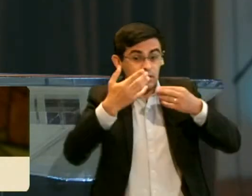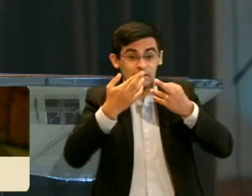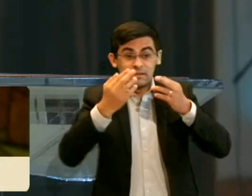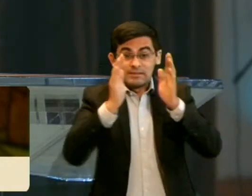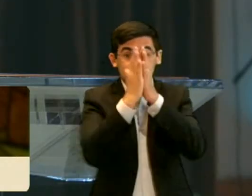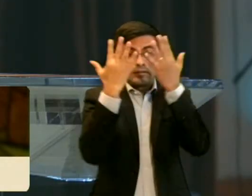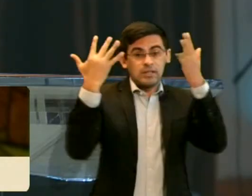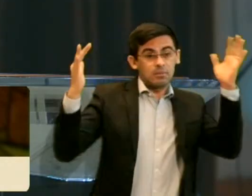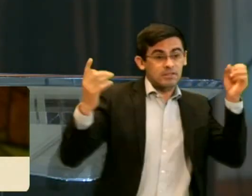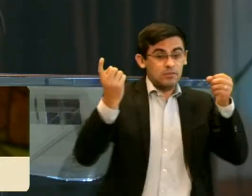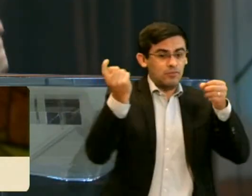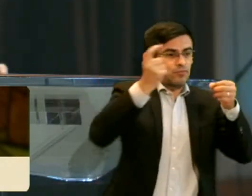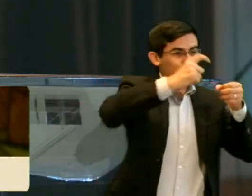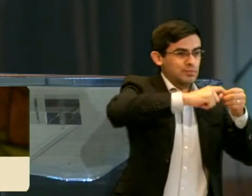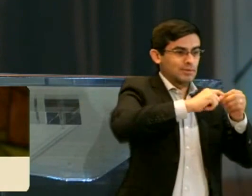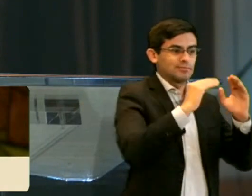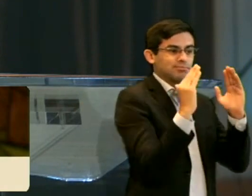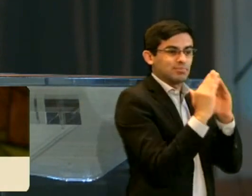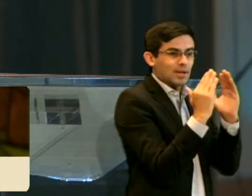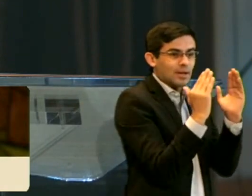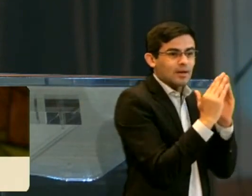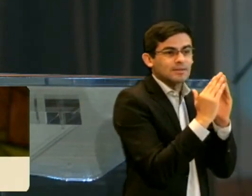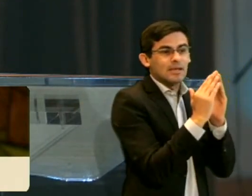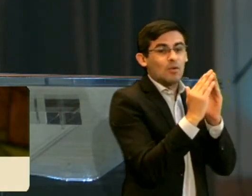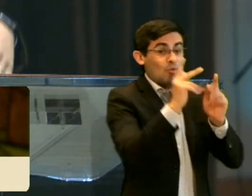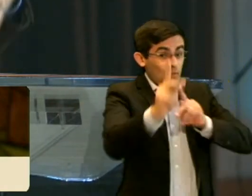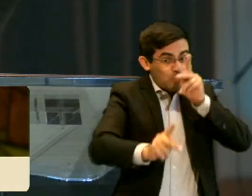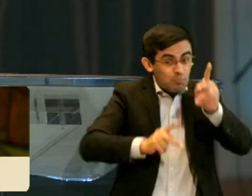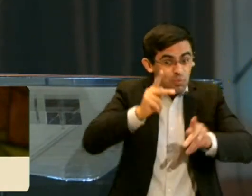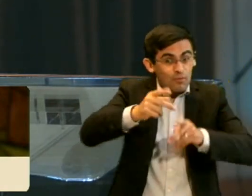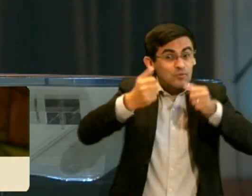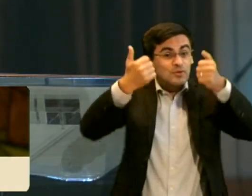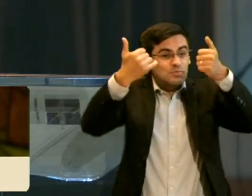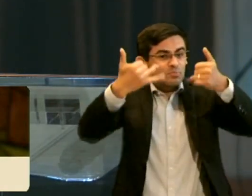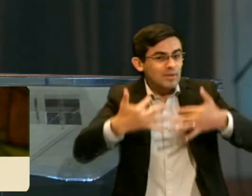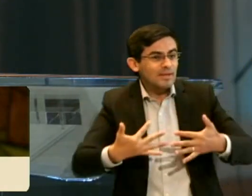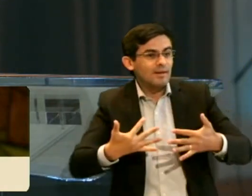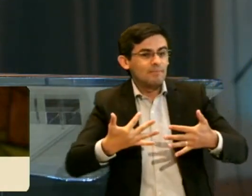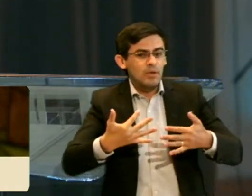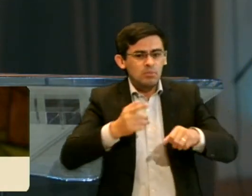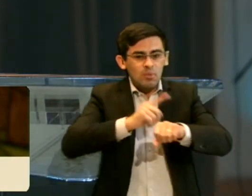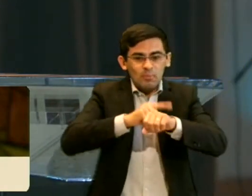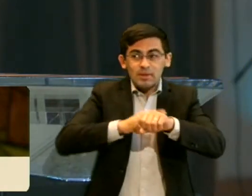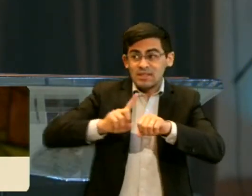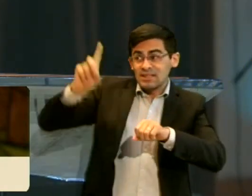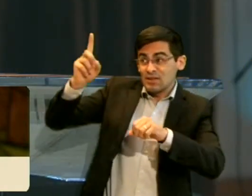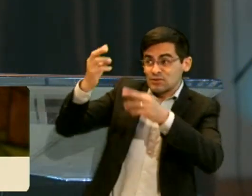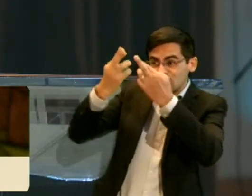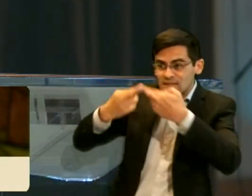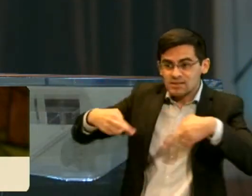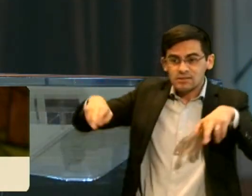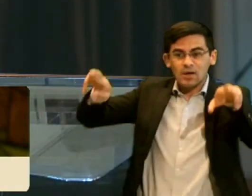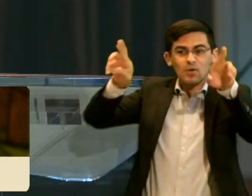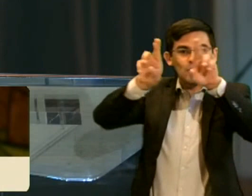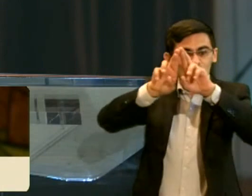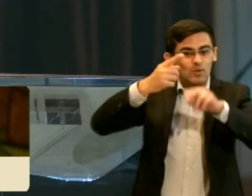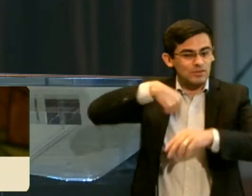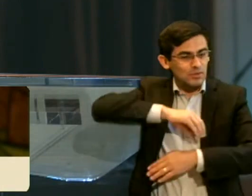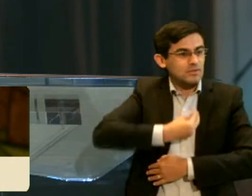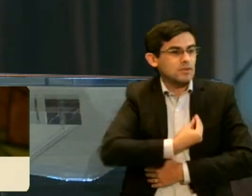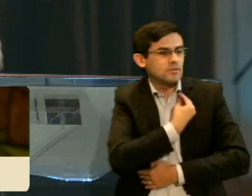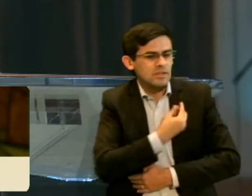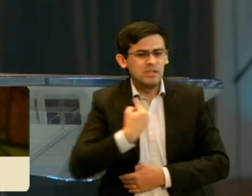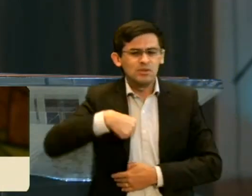retorno, quando eles estão voltando para casa, eles vão dizer exatamente isso: quando o Senhor restaurou a nossa sorte, ficamos como